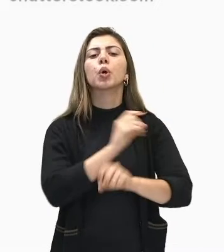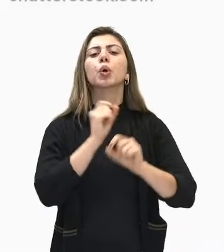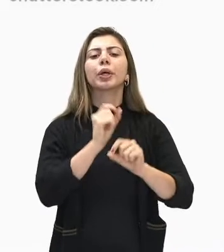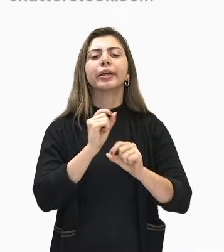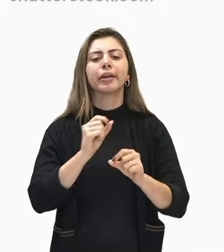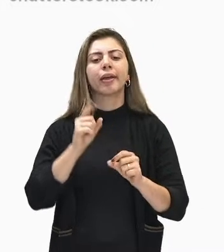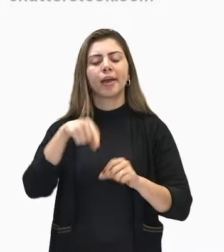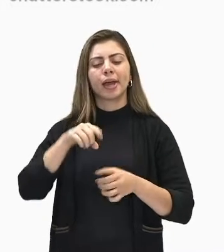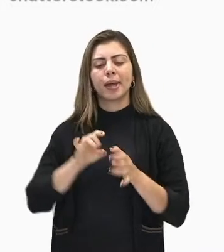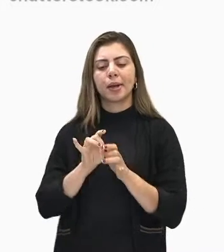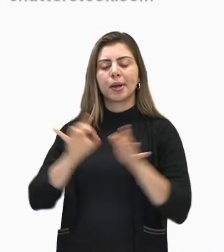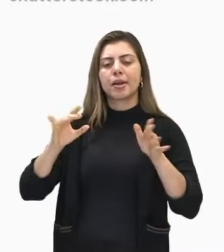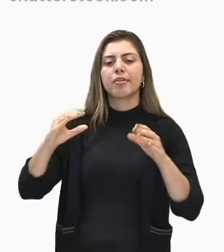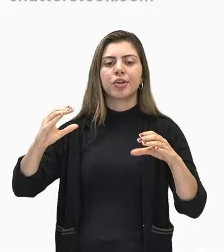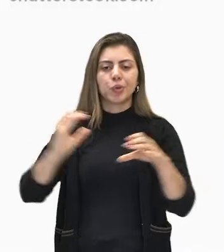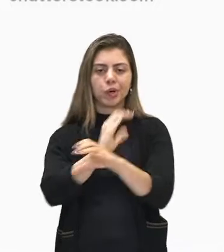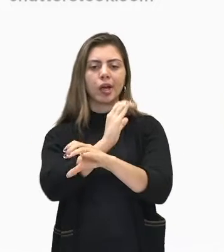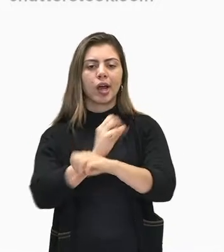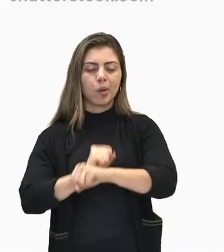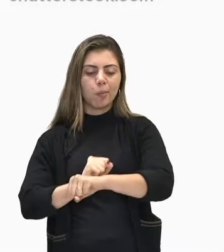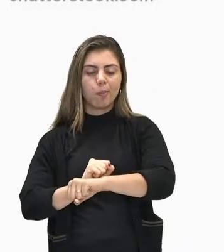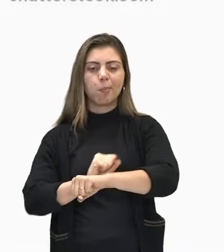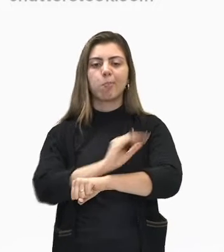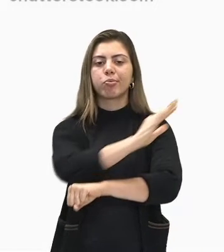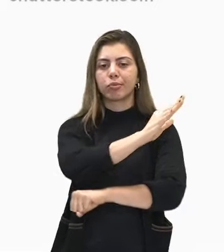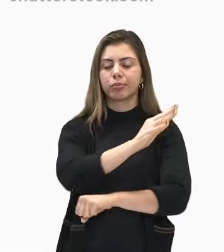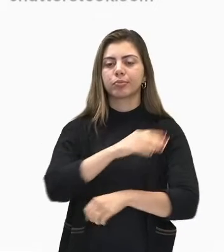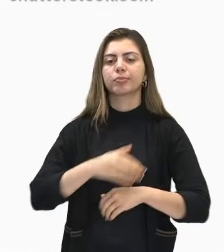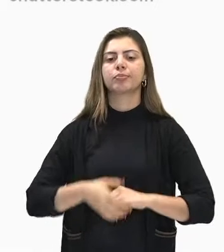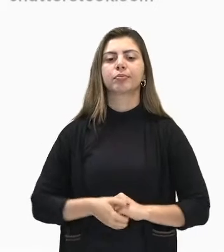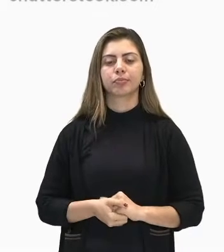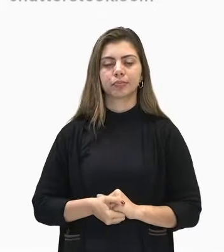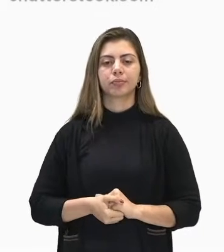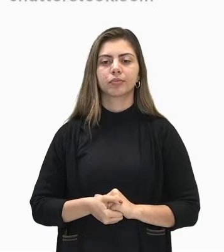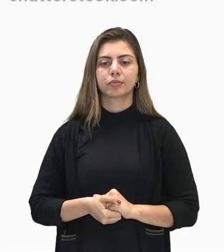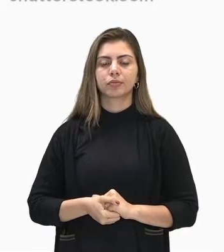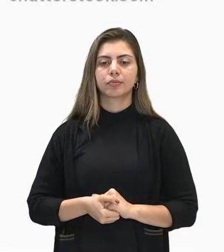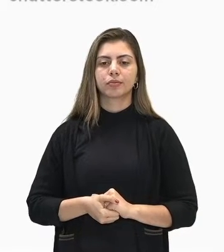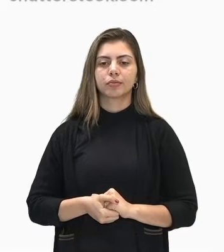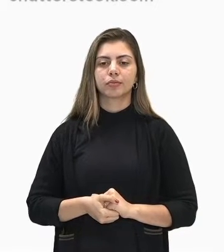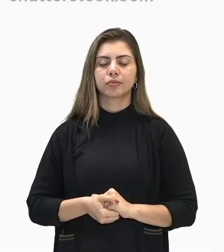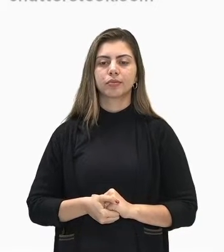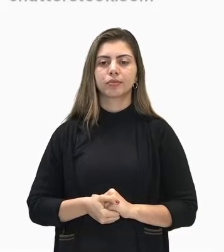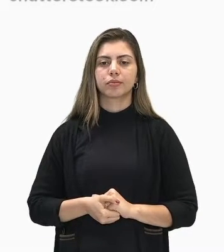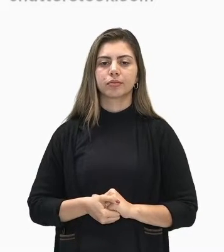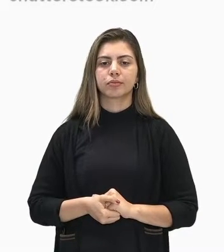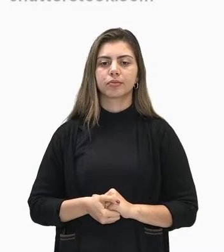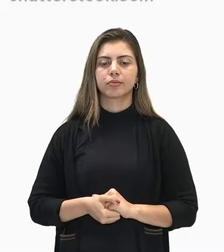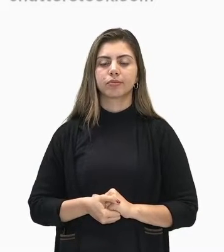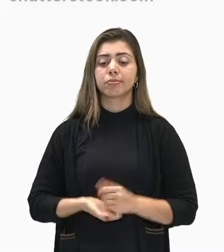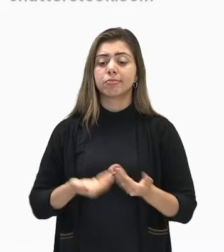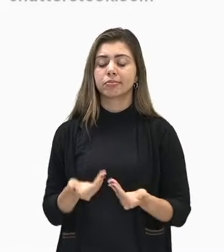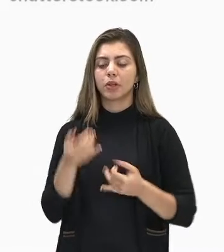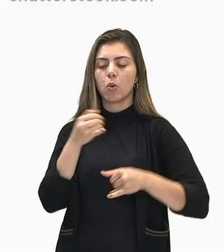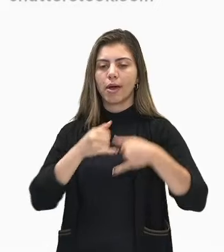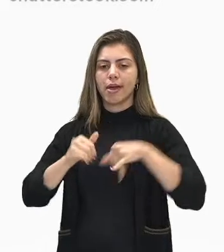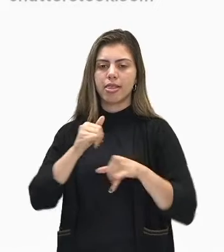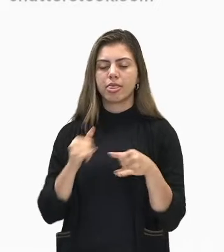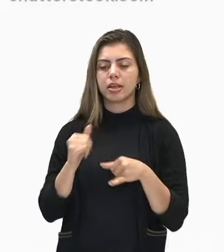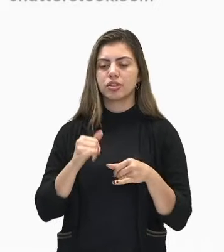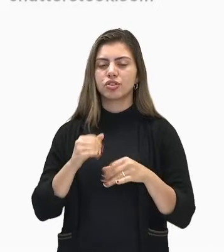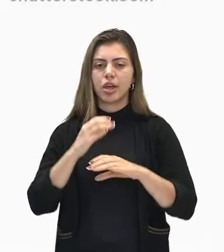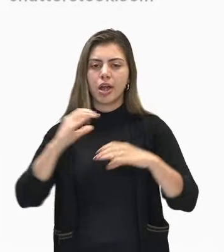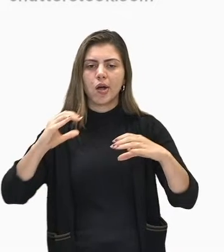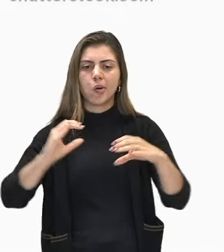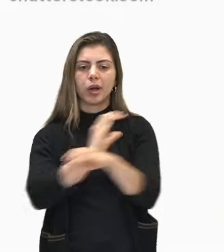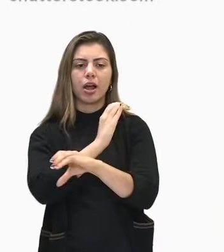liberação, né, de energia na forma de calor para o meio.